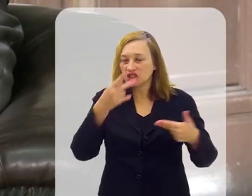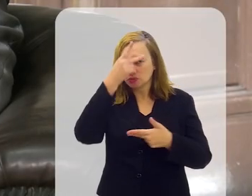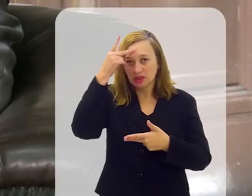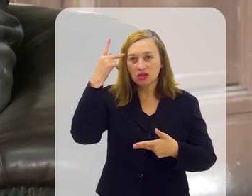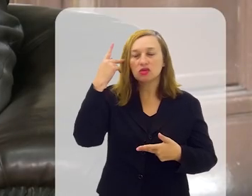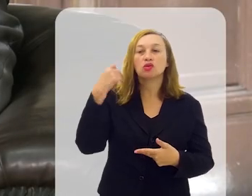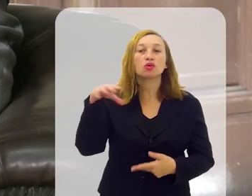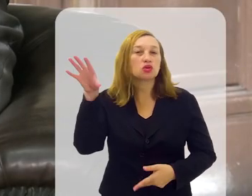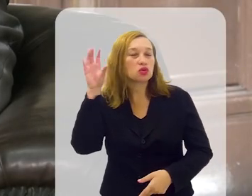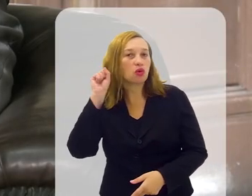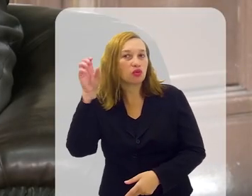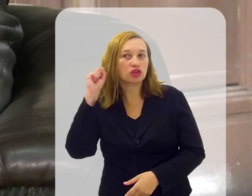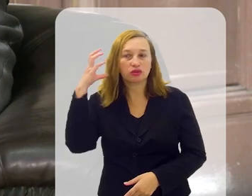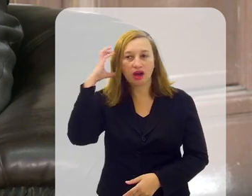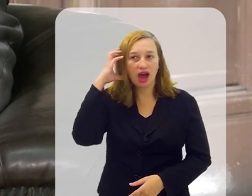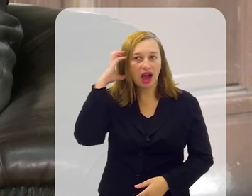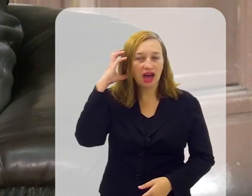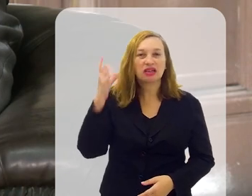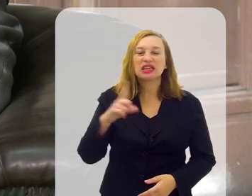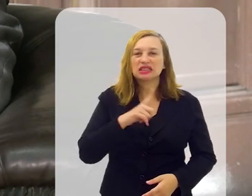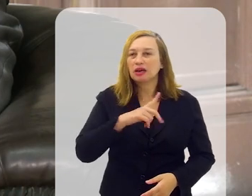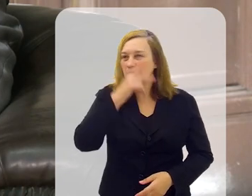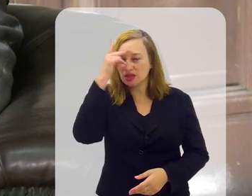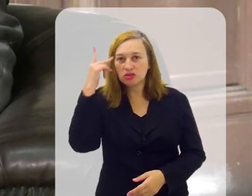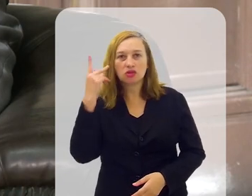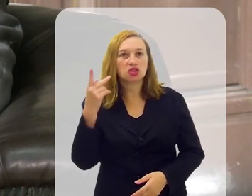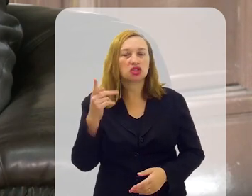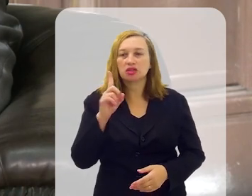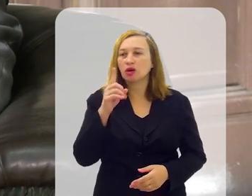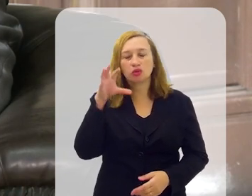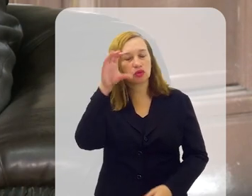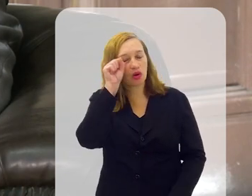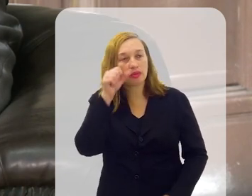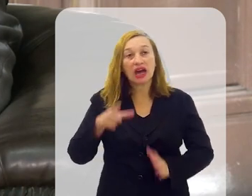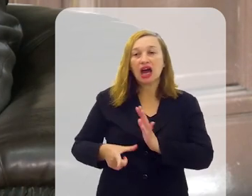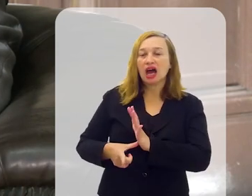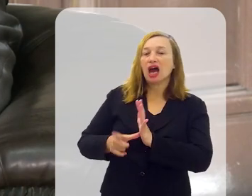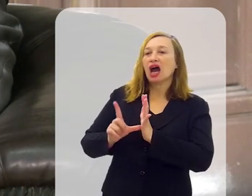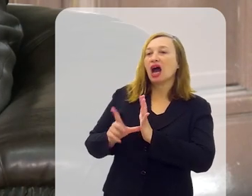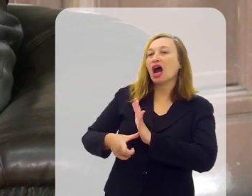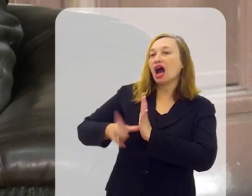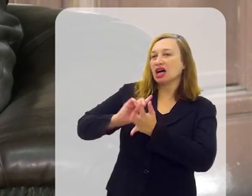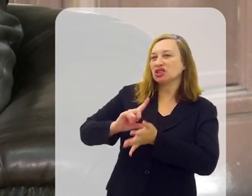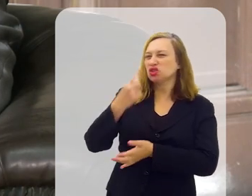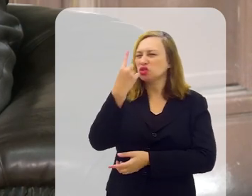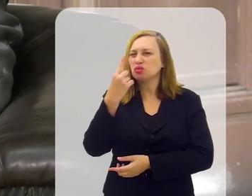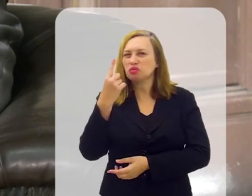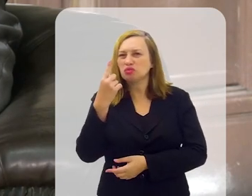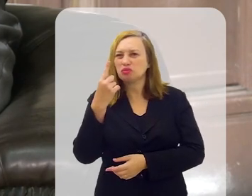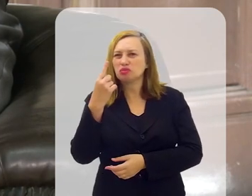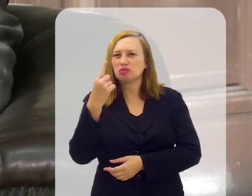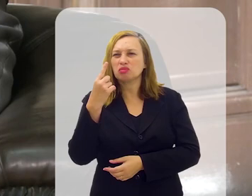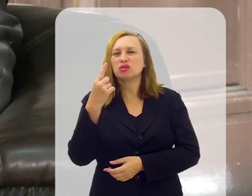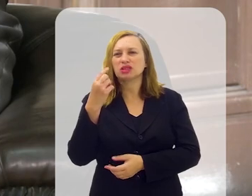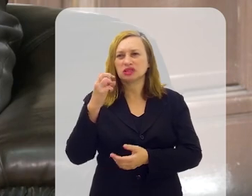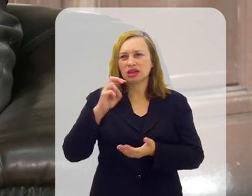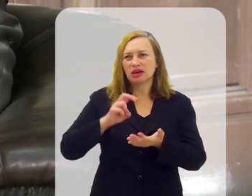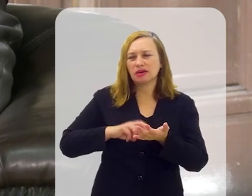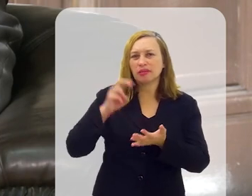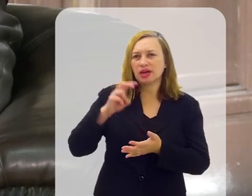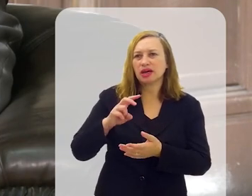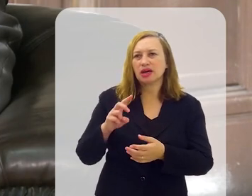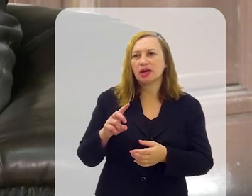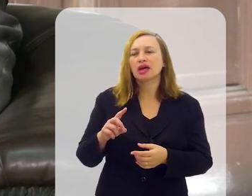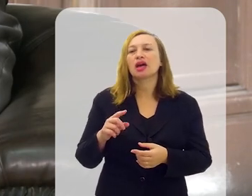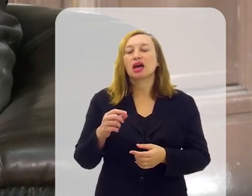alta. Muita gente ouvindo nesse horário. Tem gente que não dorme antes de 1 hora. Uhum. E para mim ia ser, né, pouquinha